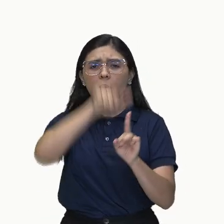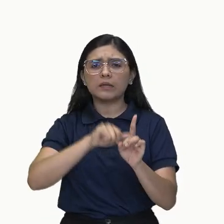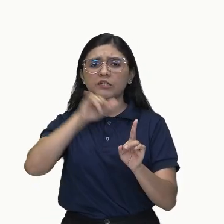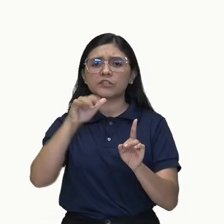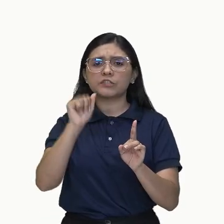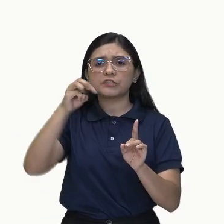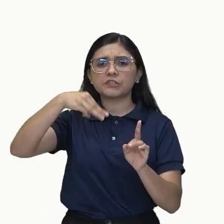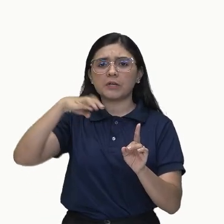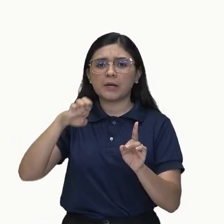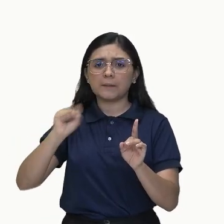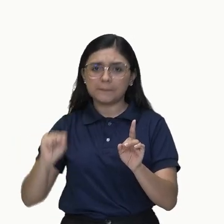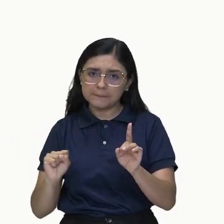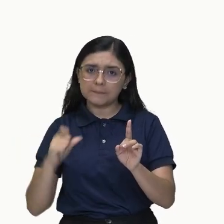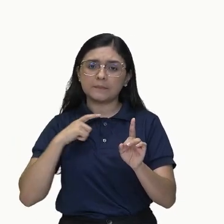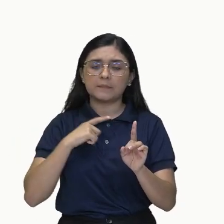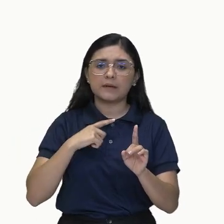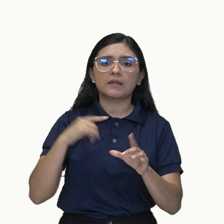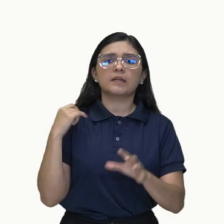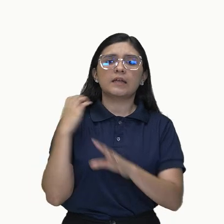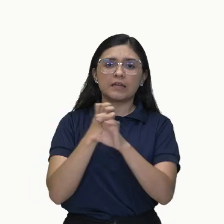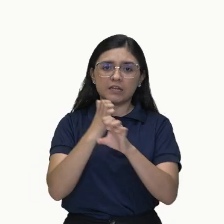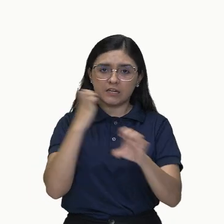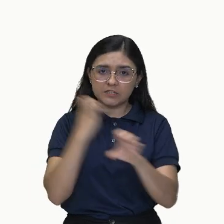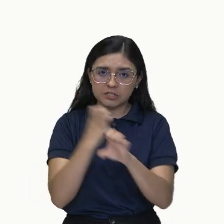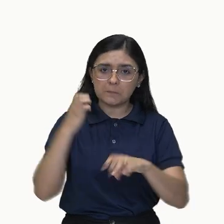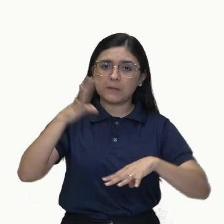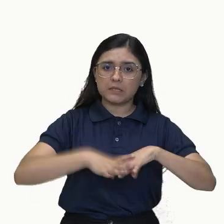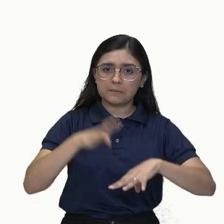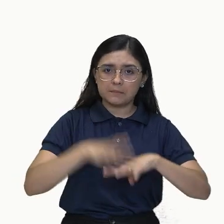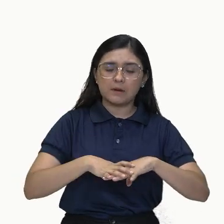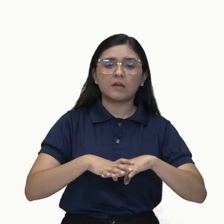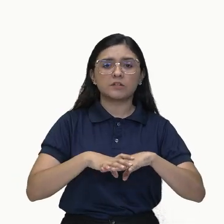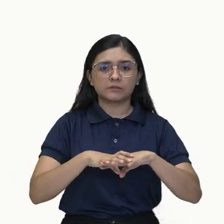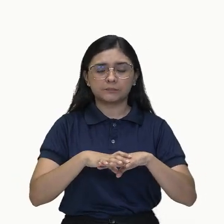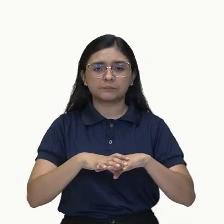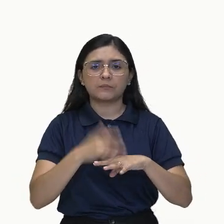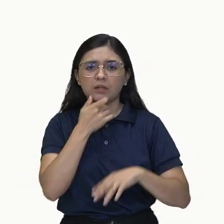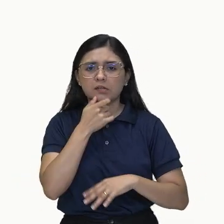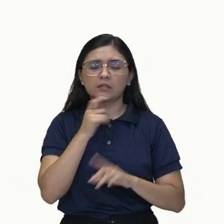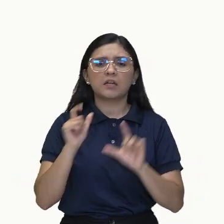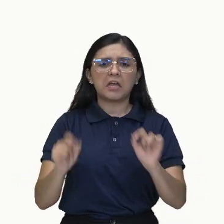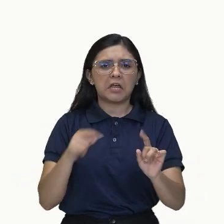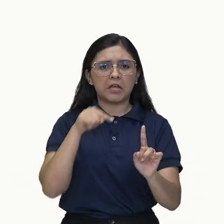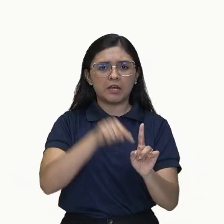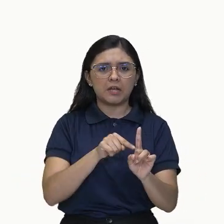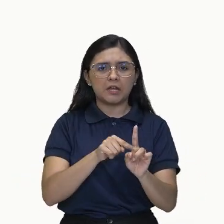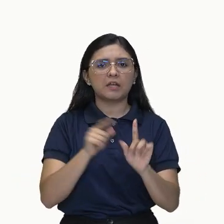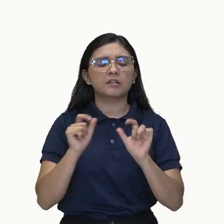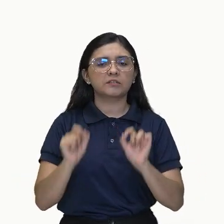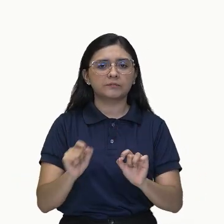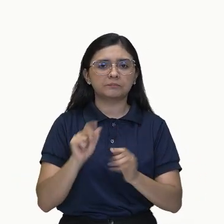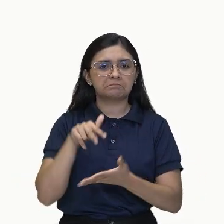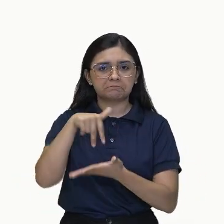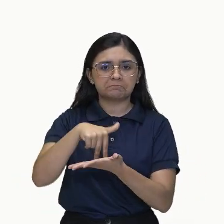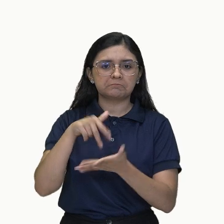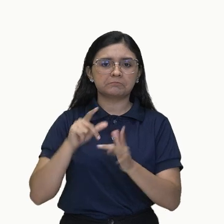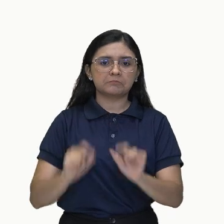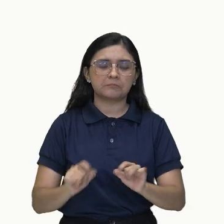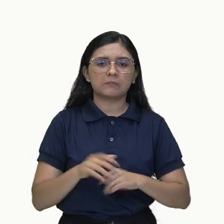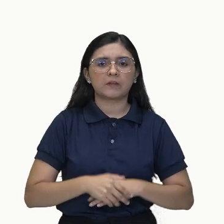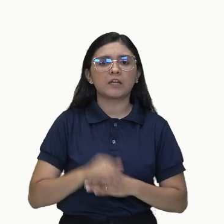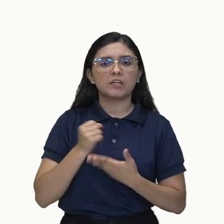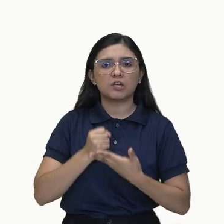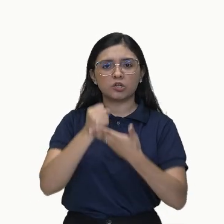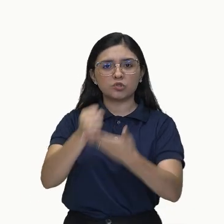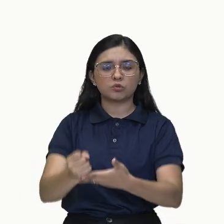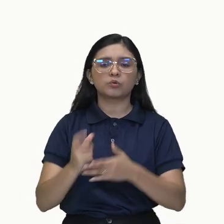foi um engenheiro matemático britânico, destacou-se pelos melhoramentos que introduziu no